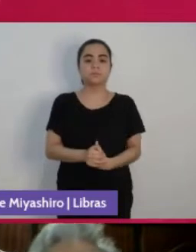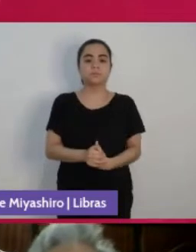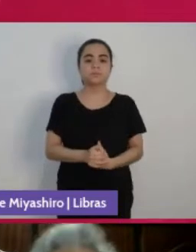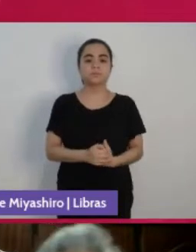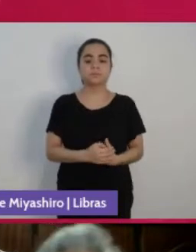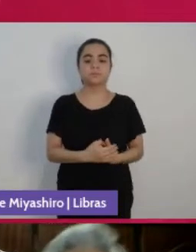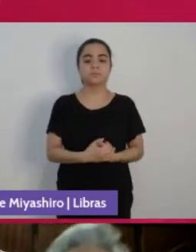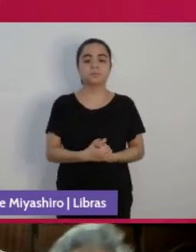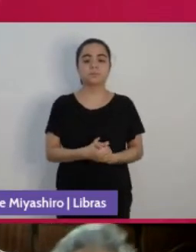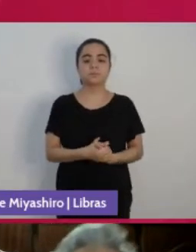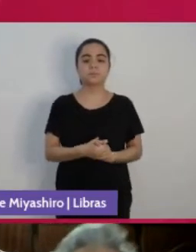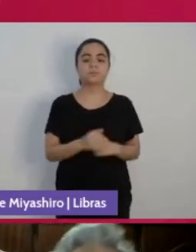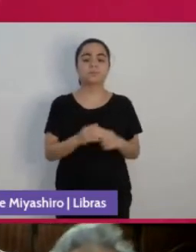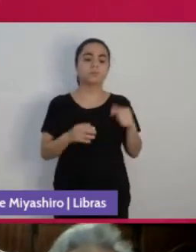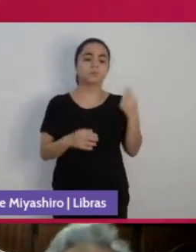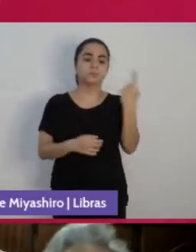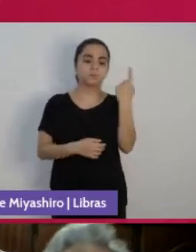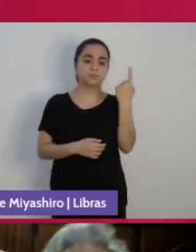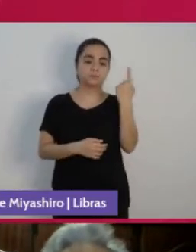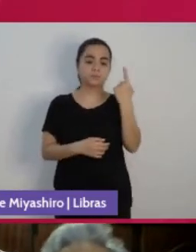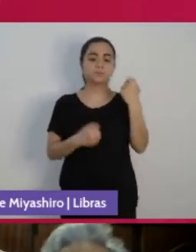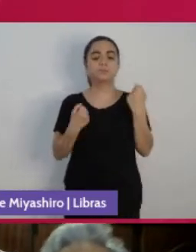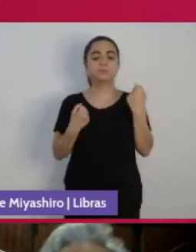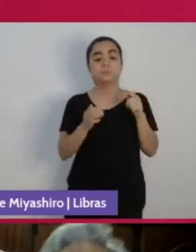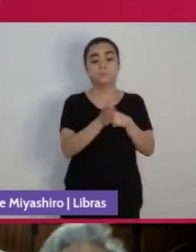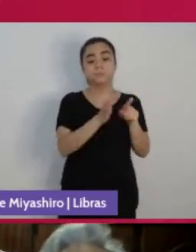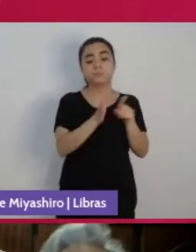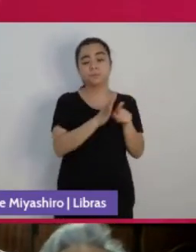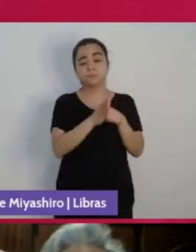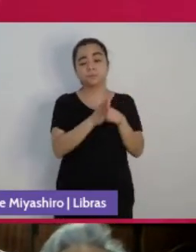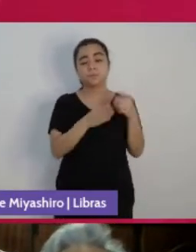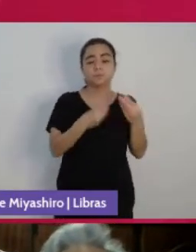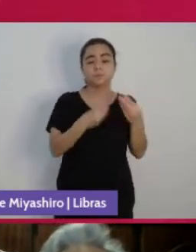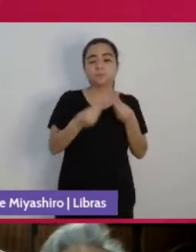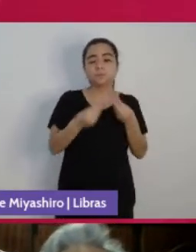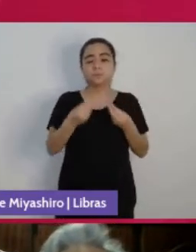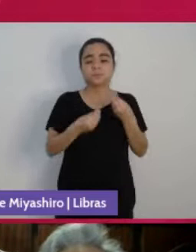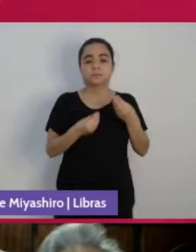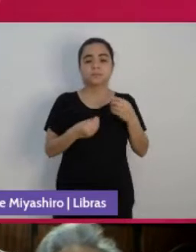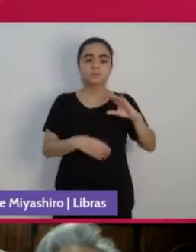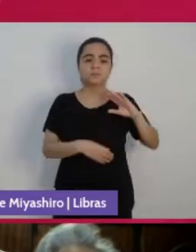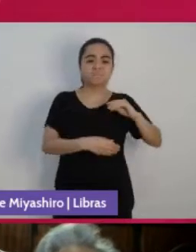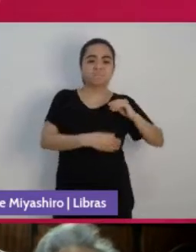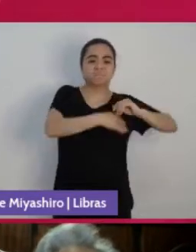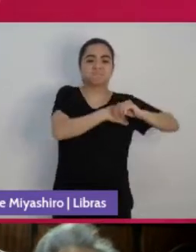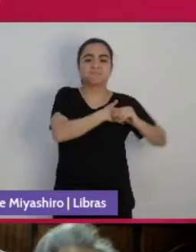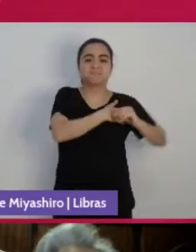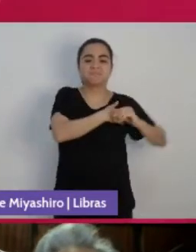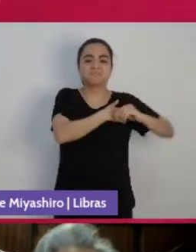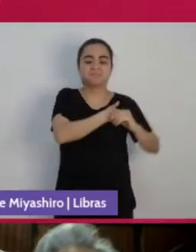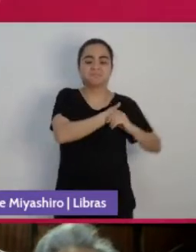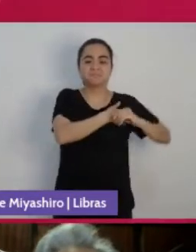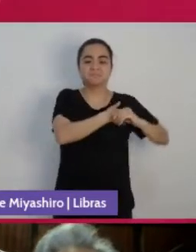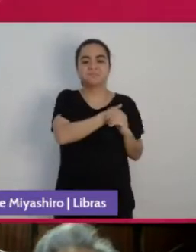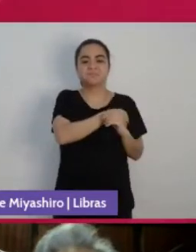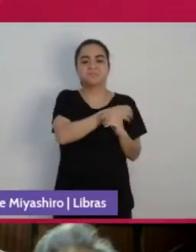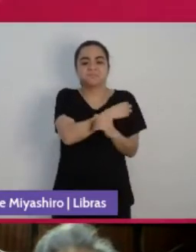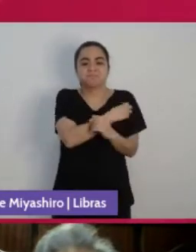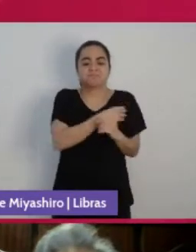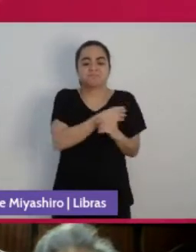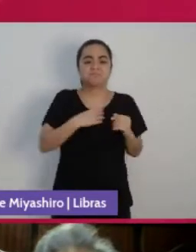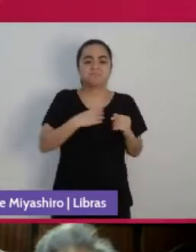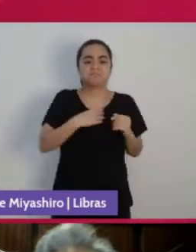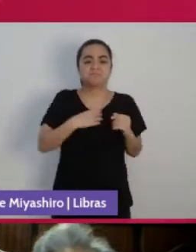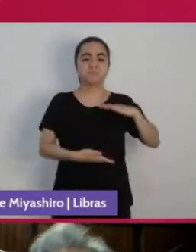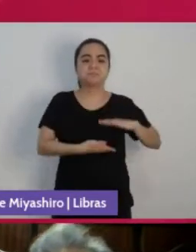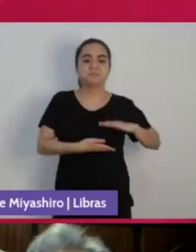Então, primeiro, dá para questionar algumas coisas, né? Então, ó, tem dobra aqui na axila, pegou o peitoral menor